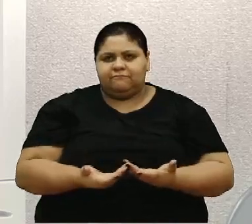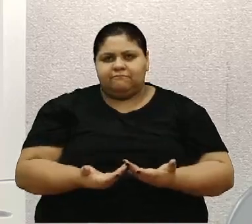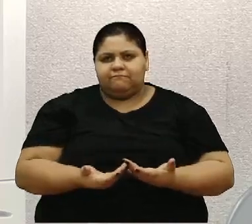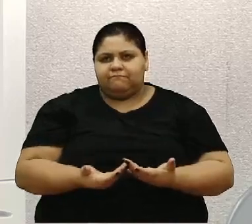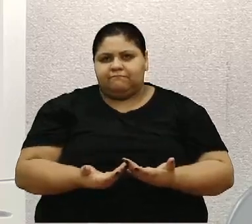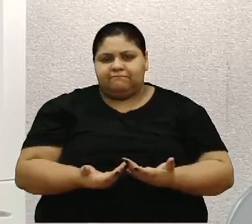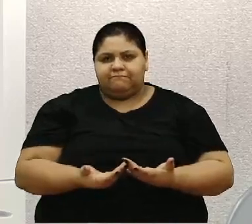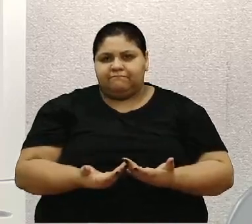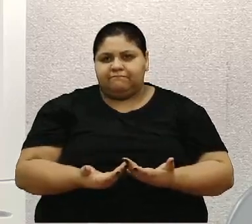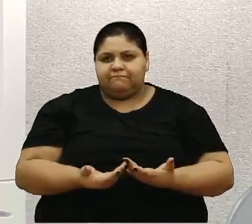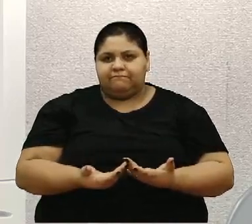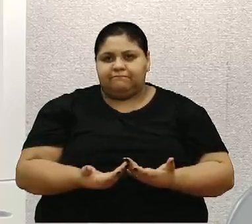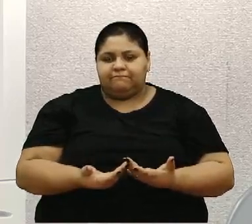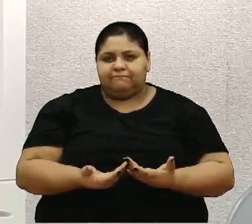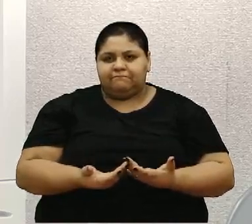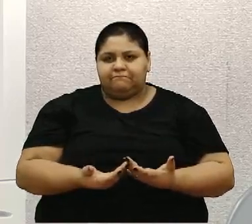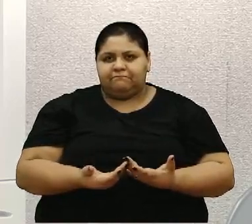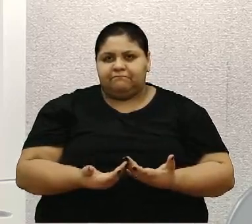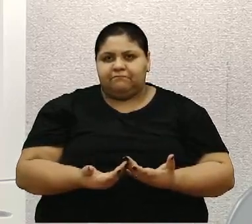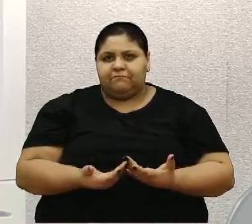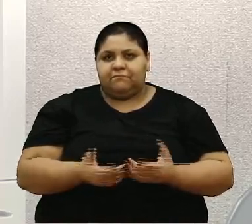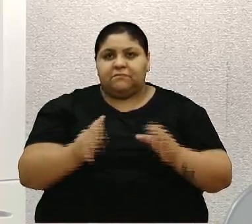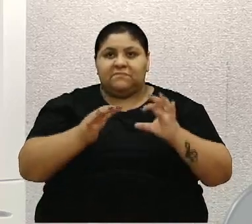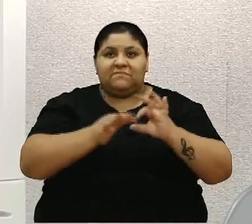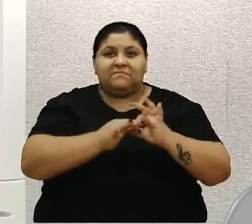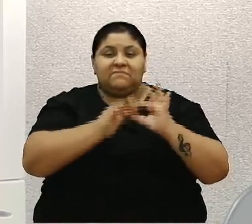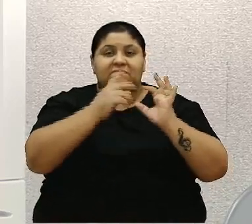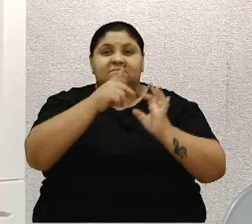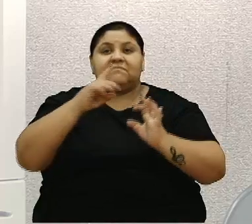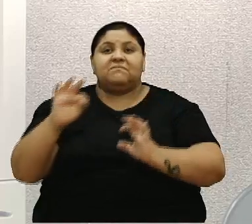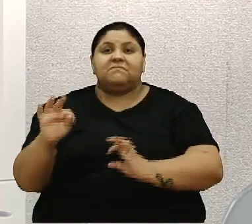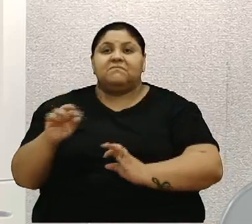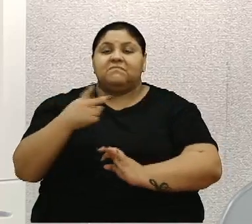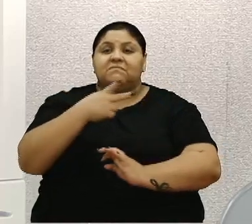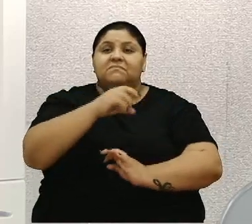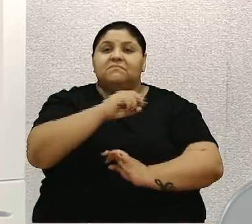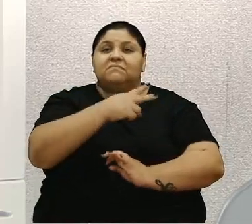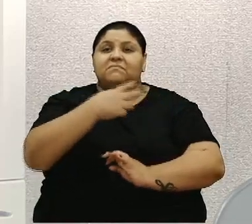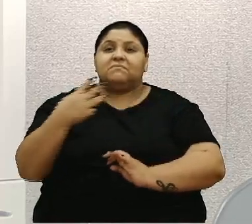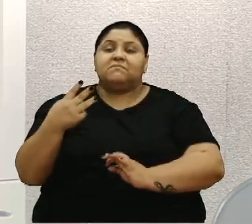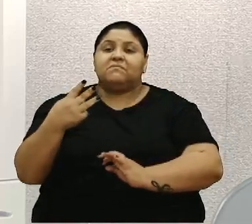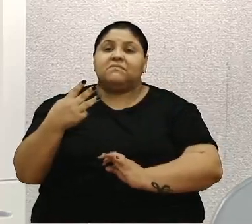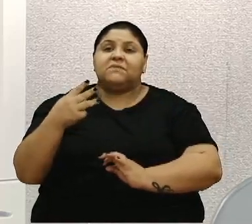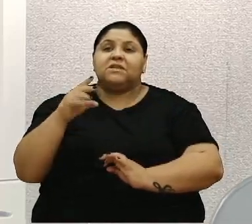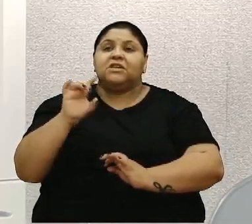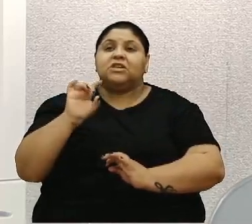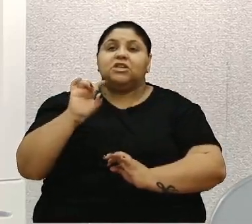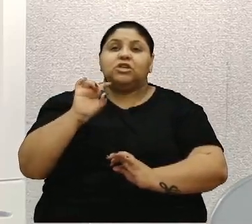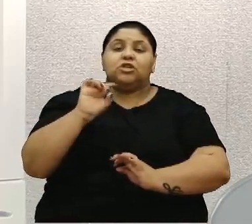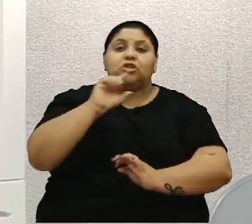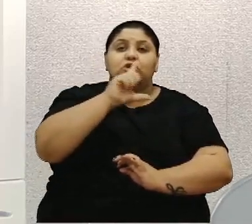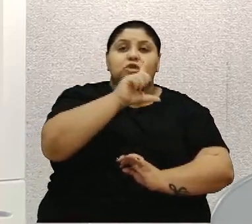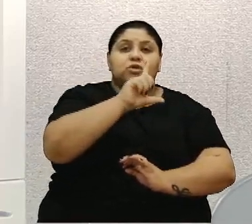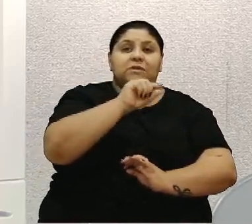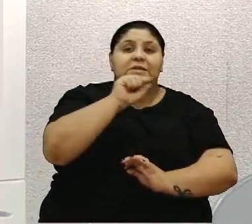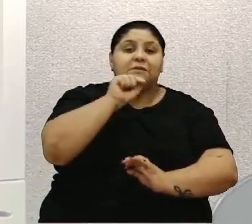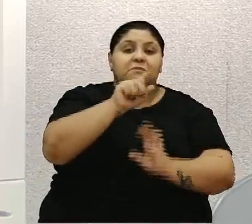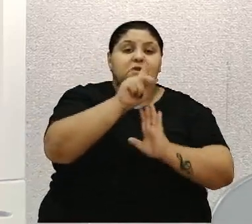ladeira abaixo. Eles liberaram, o PT liberou em 2023 apenas dos 10 mil projetos